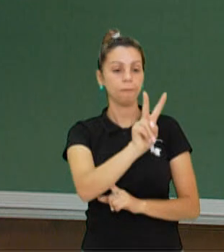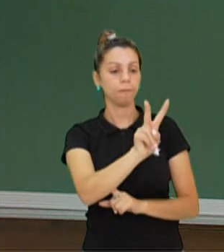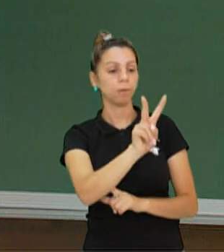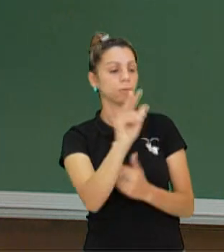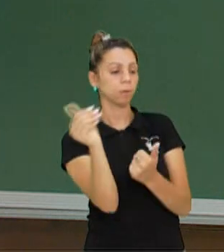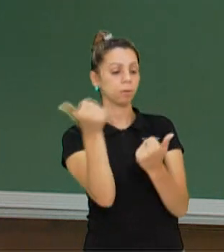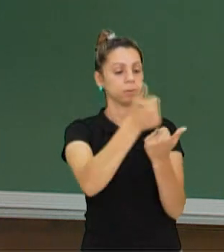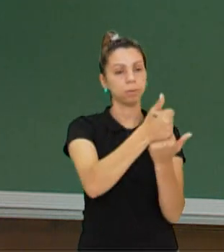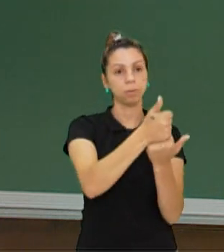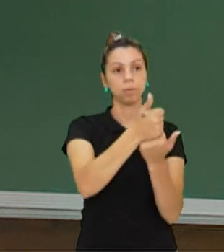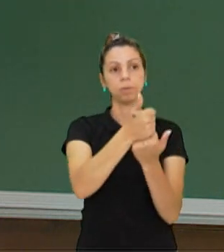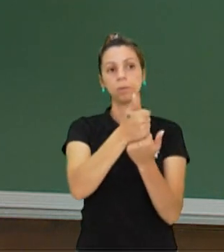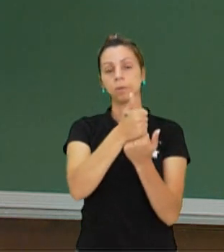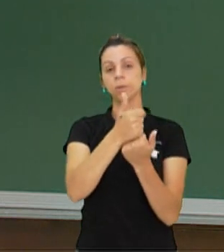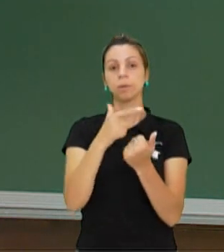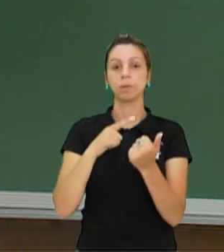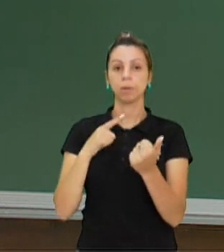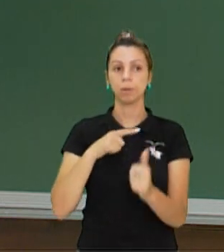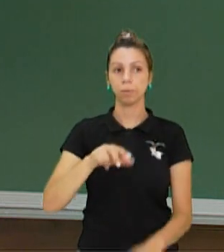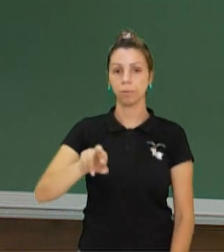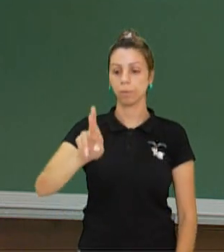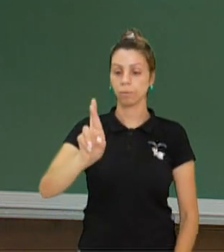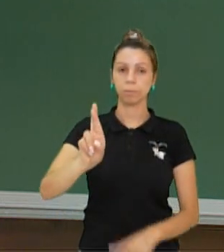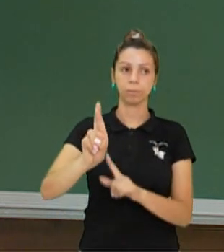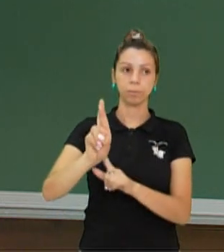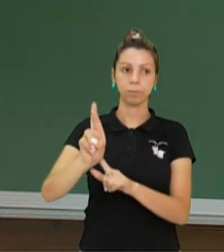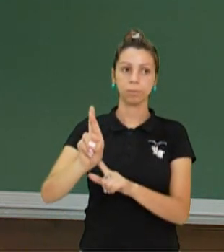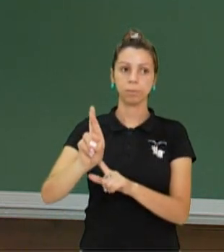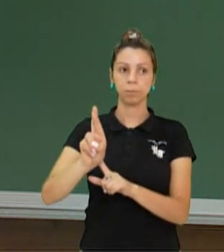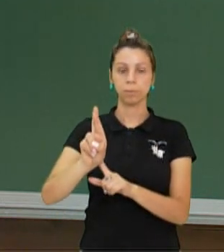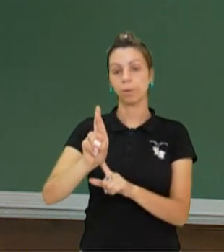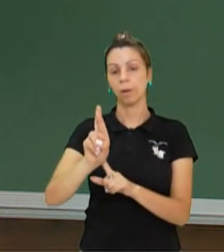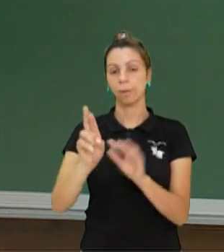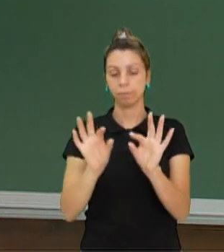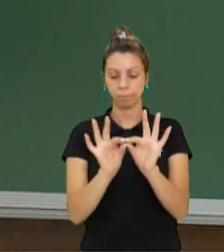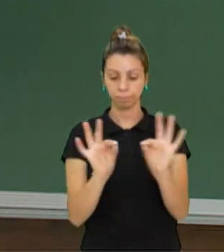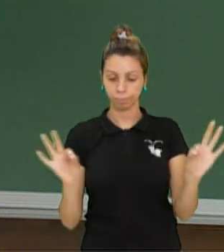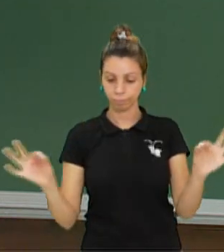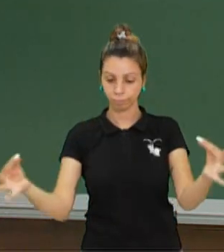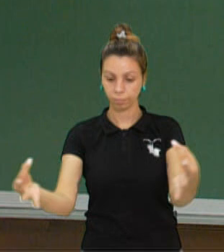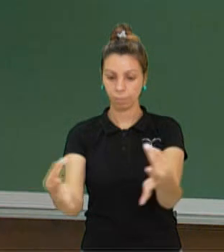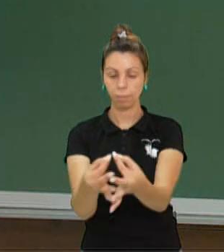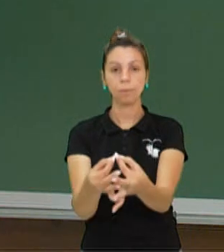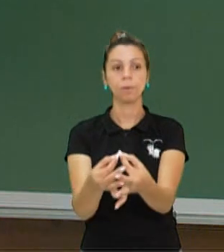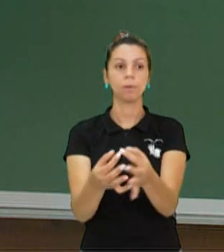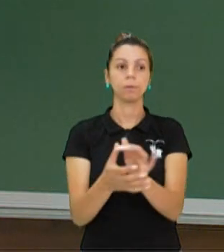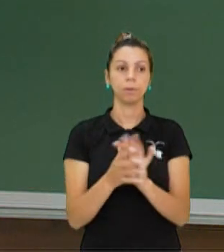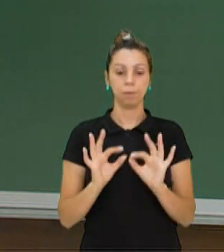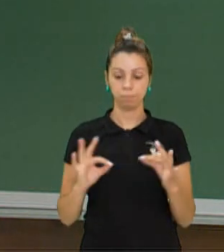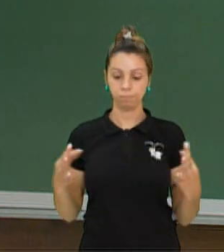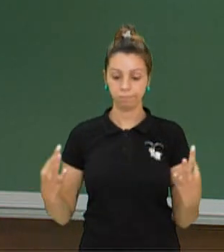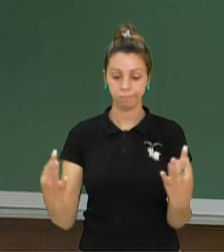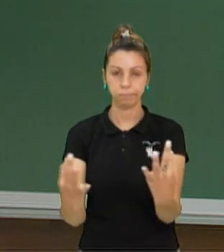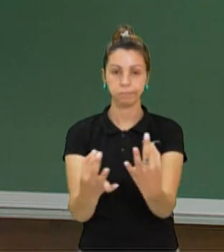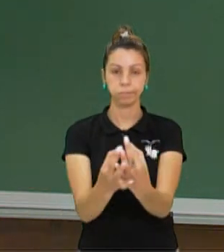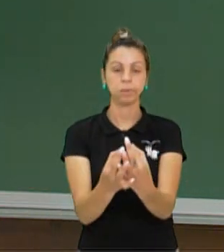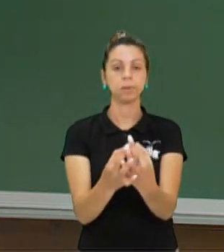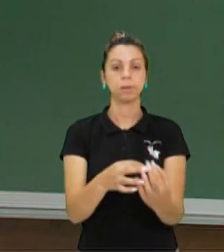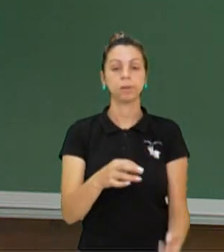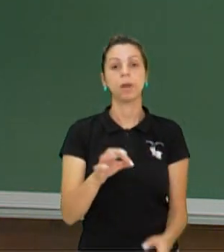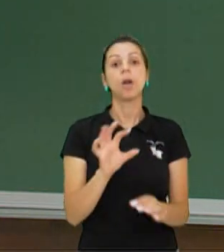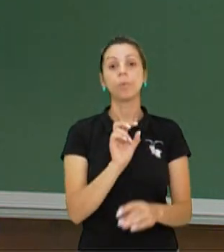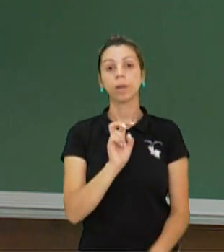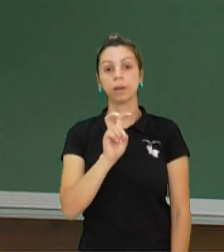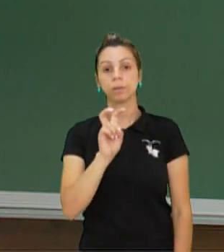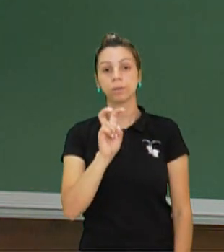O raio, a gente tinha o raio, né? Aqui, não, ele deu para a gente o diâmetro, né? A base tem ali o diâmetro, né? Igual a 5